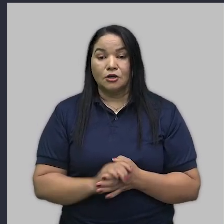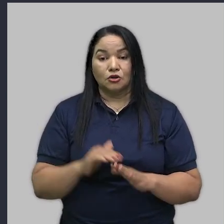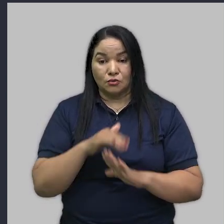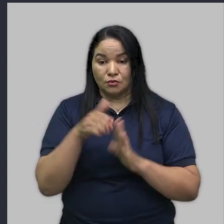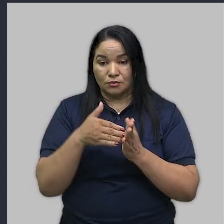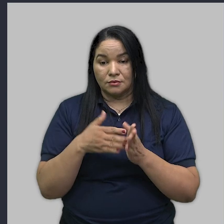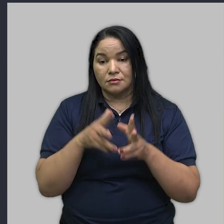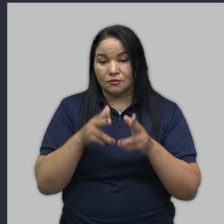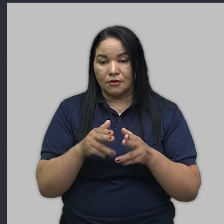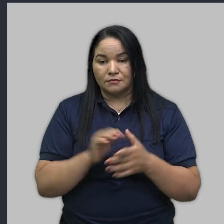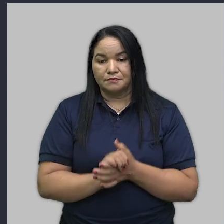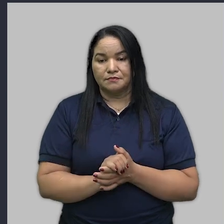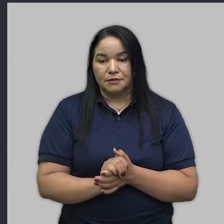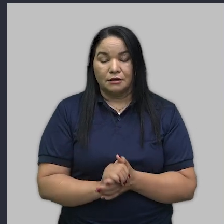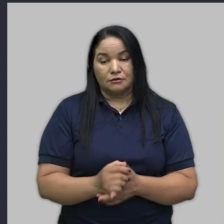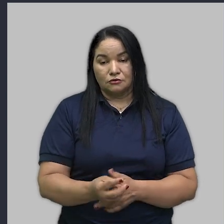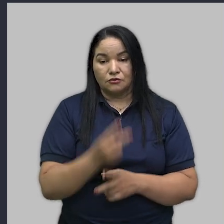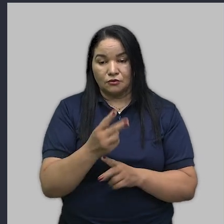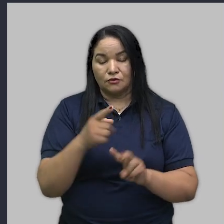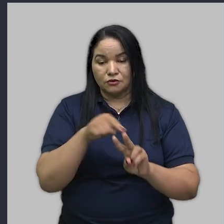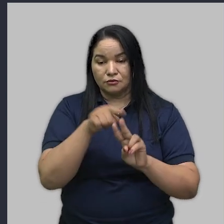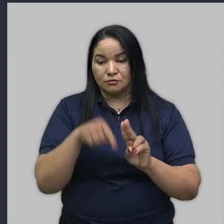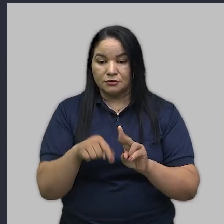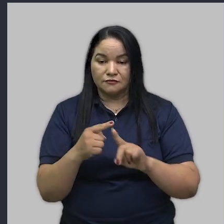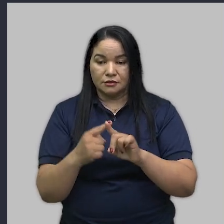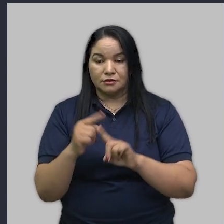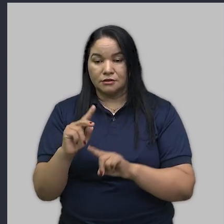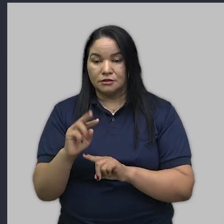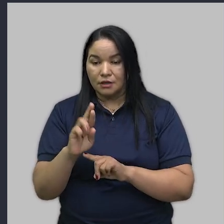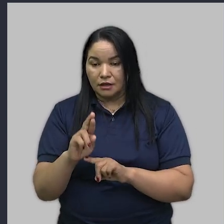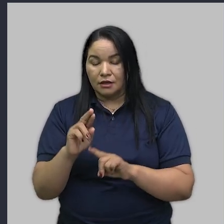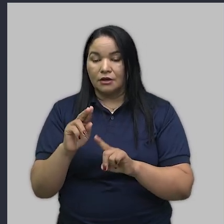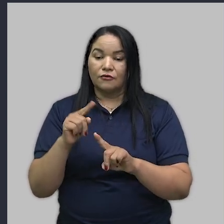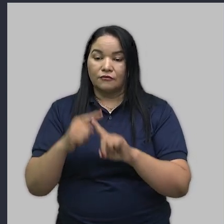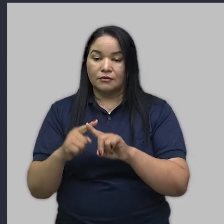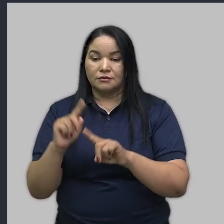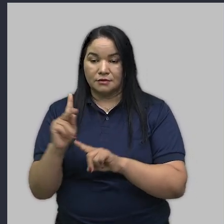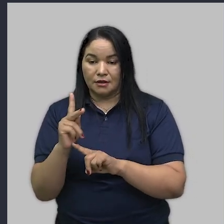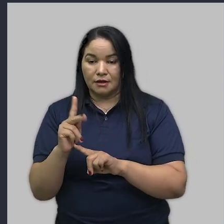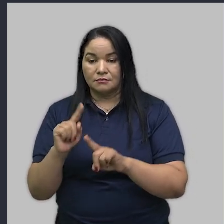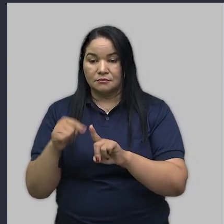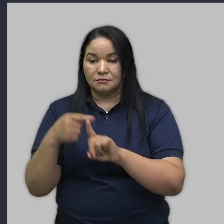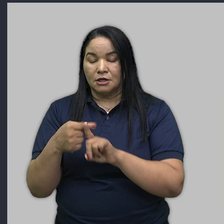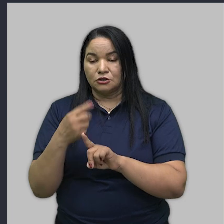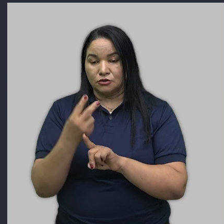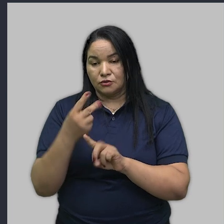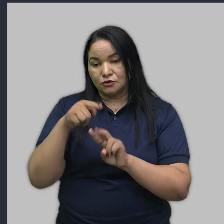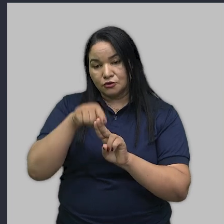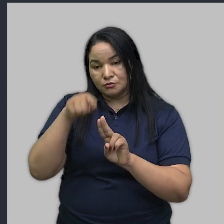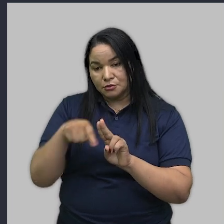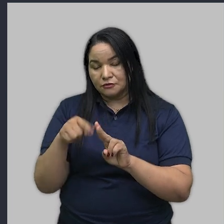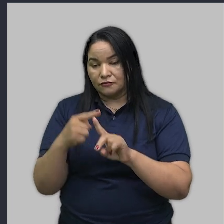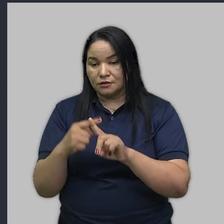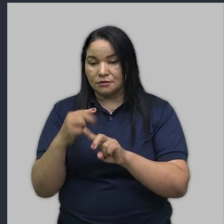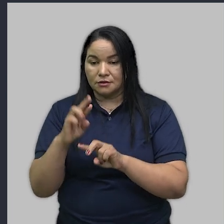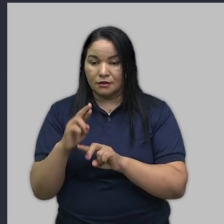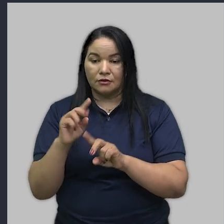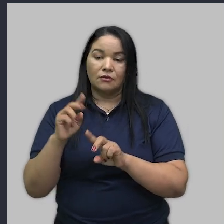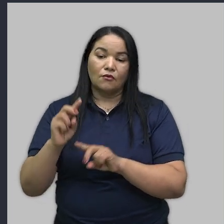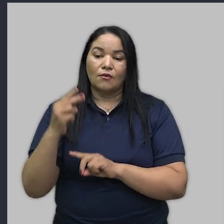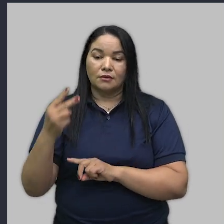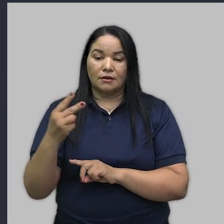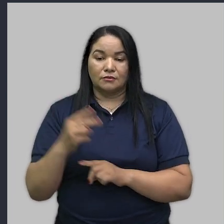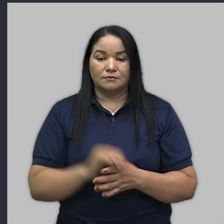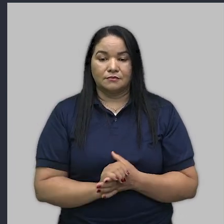total igual a 2π vezes raio vezes altura mais 2π vezes raio ao